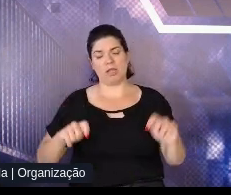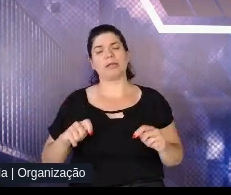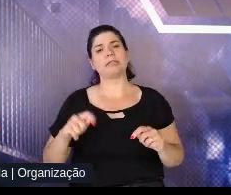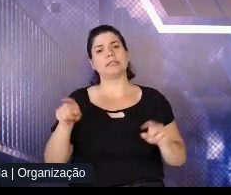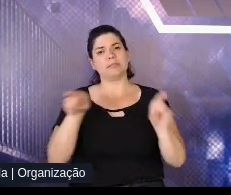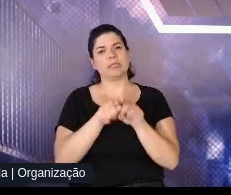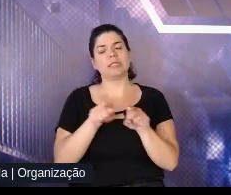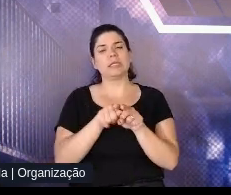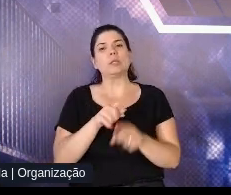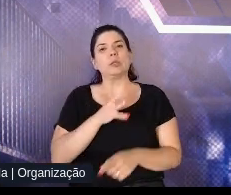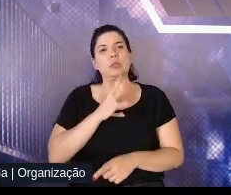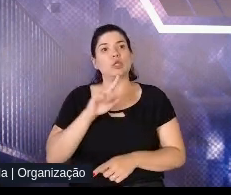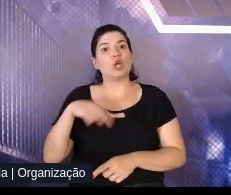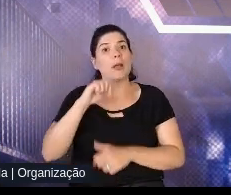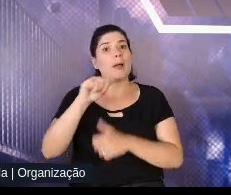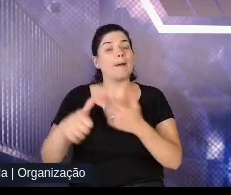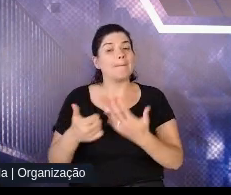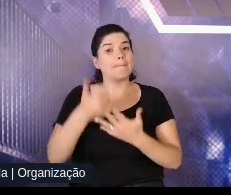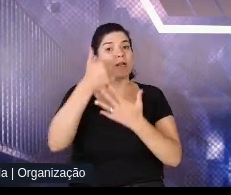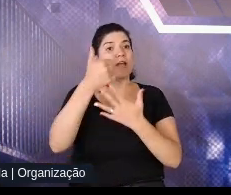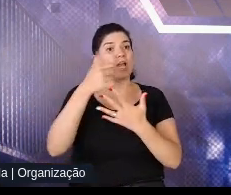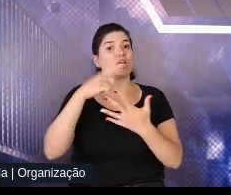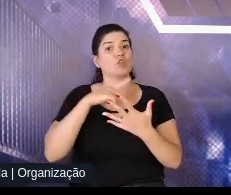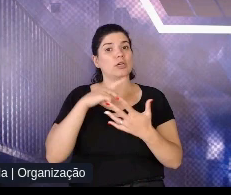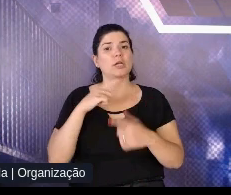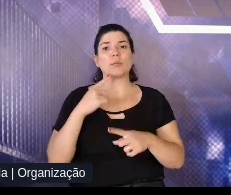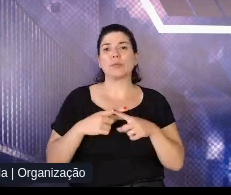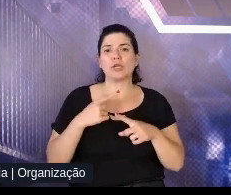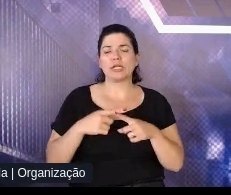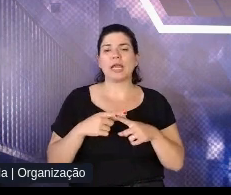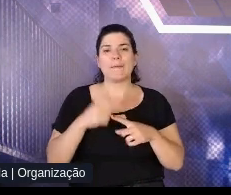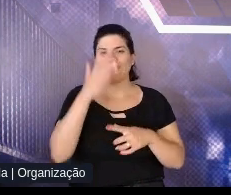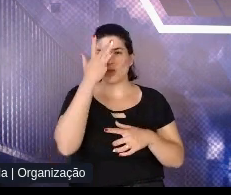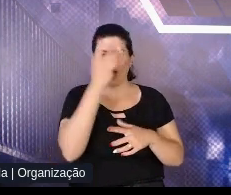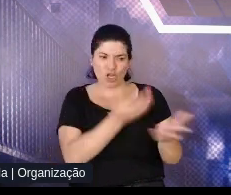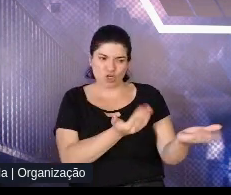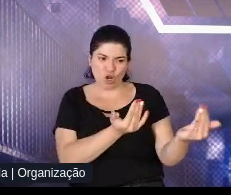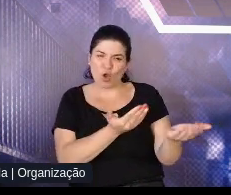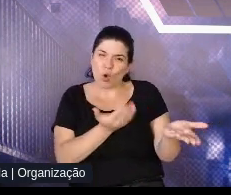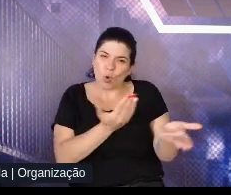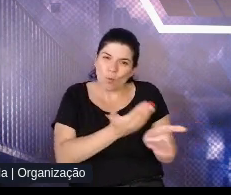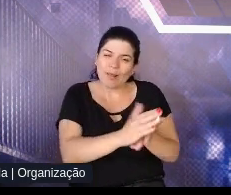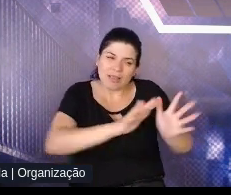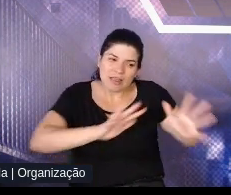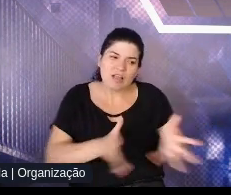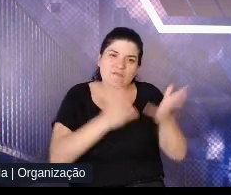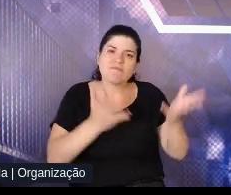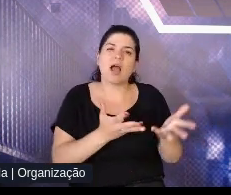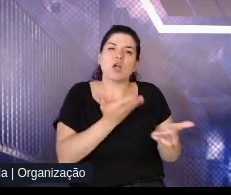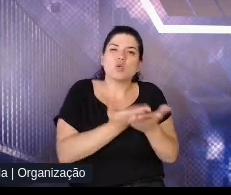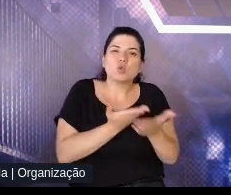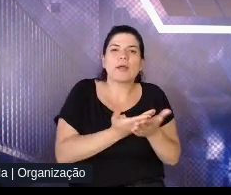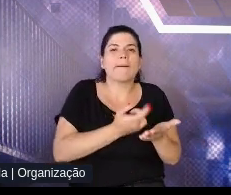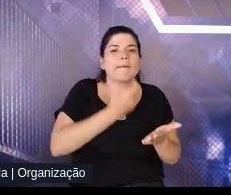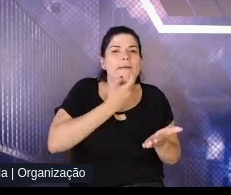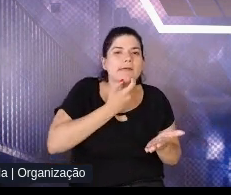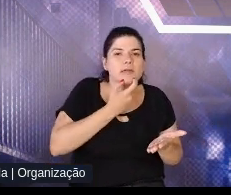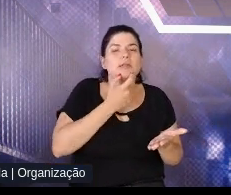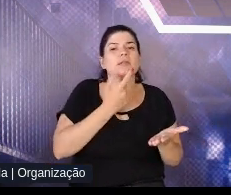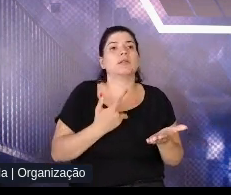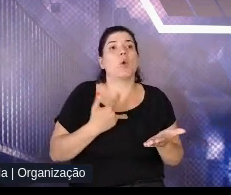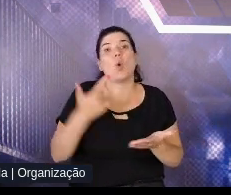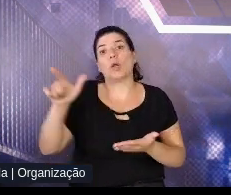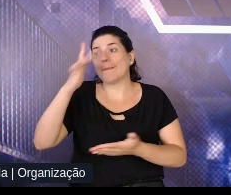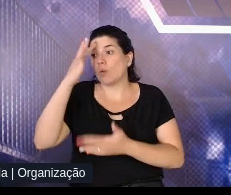privilégios. Pessoas, elas são incentivadas desde mais nova a estudarem, a fazer um curso de inglês, enquanto outras pessoas não têm